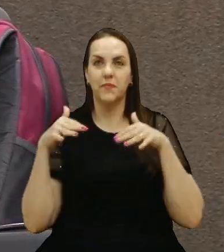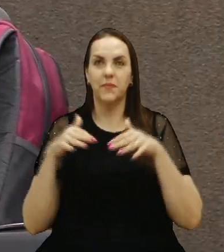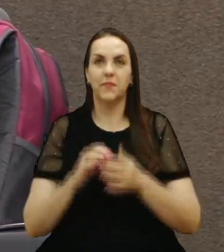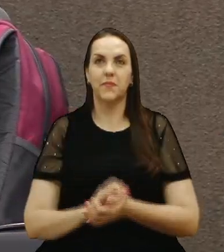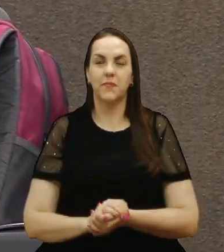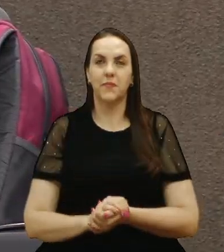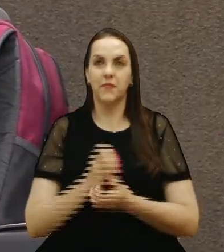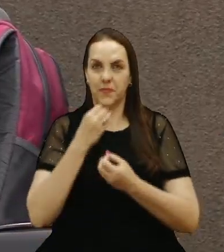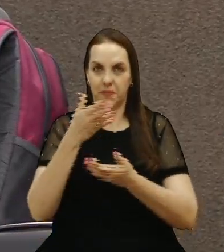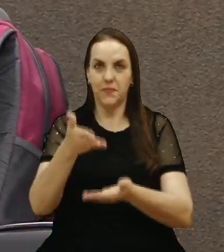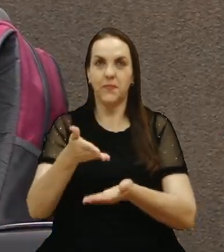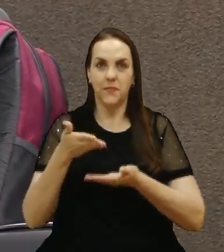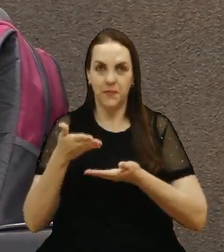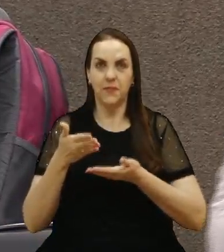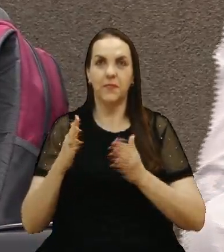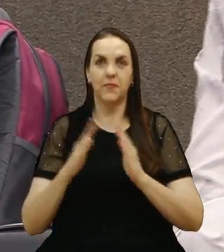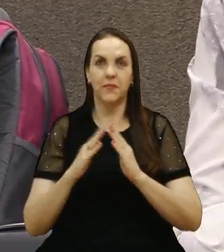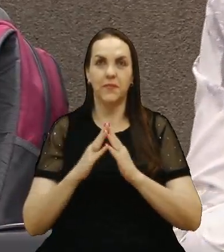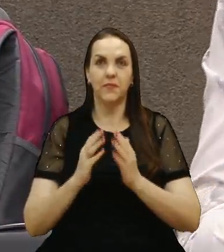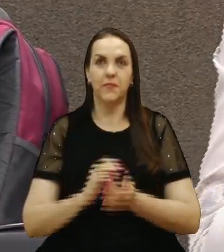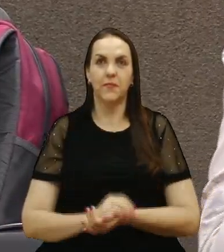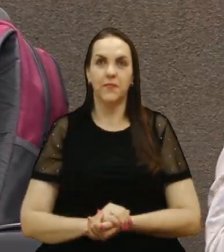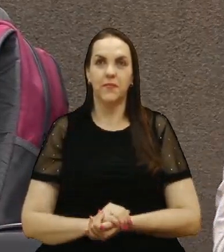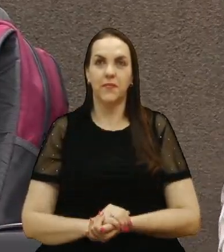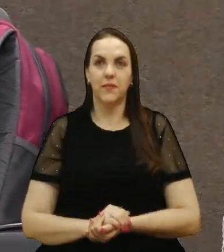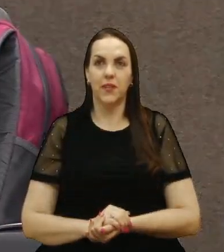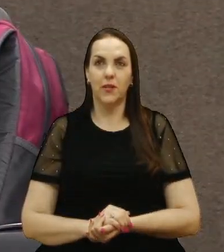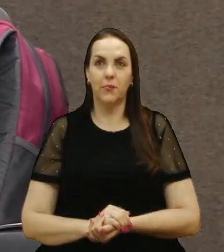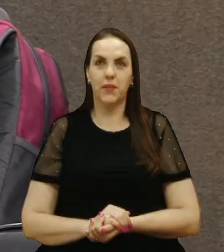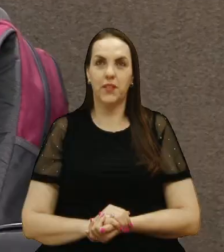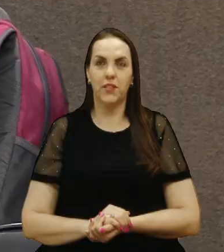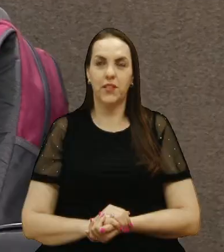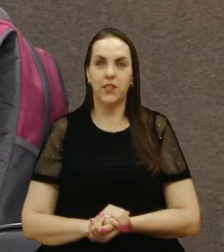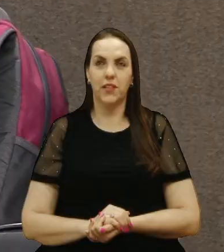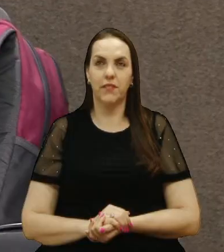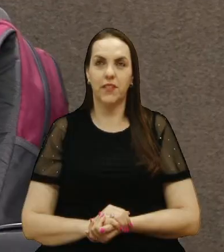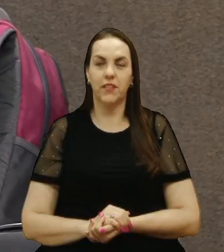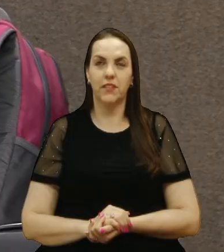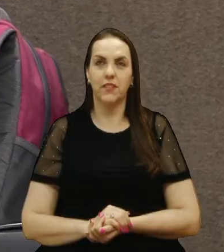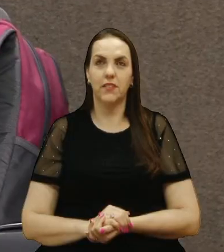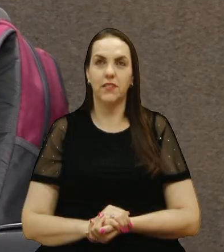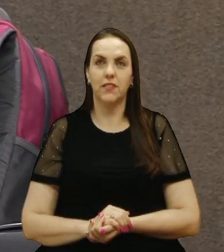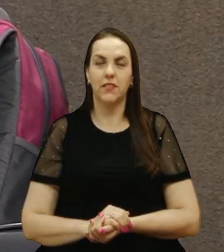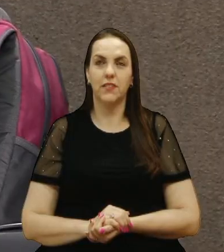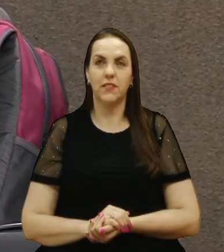muito bem-vindos a essa casa. Quero aqui